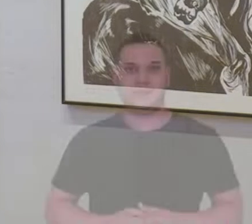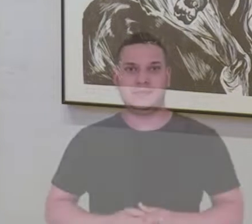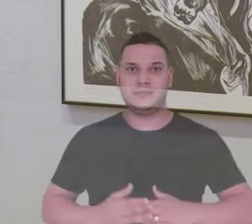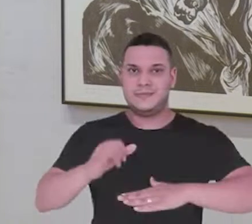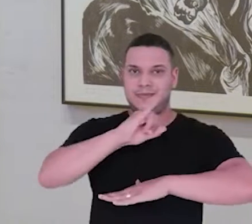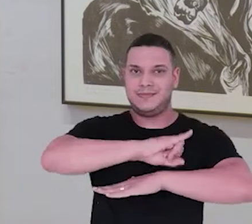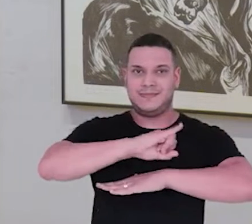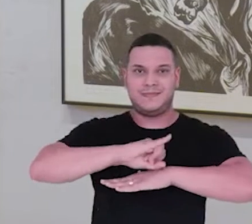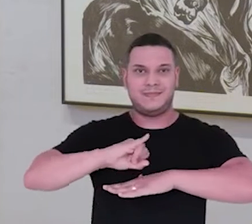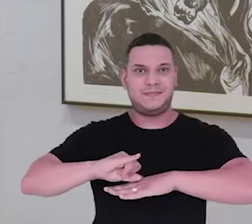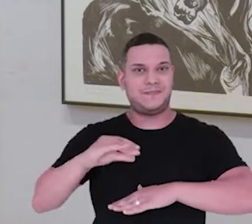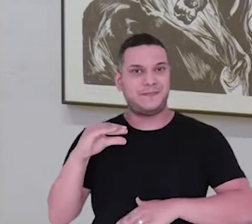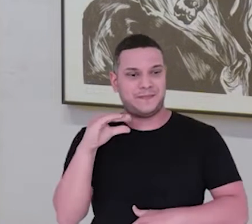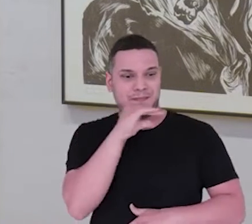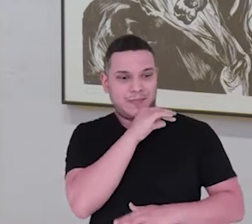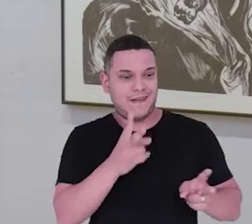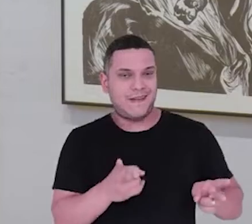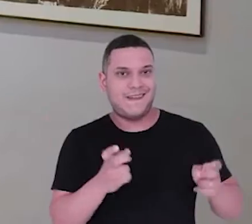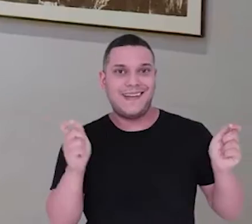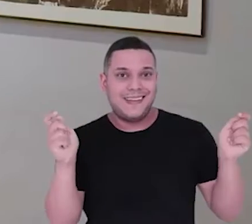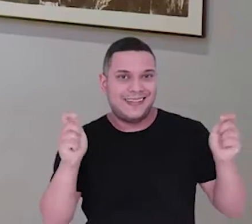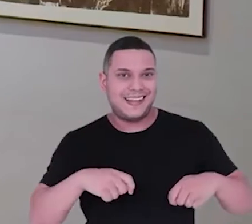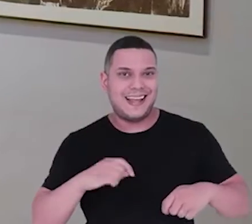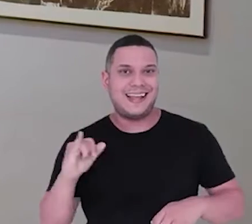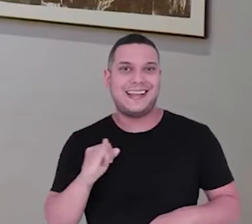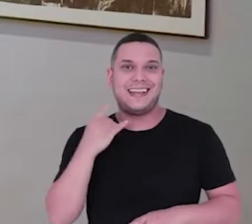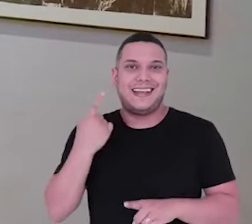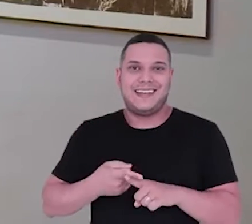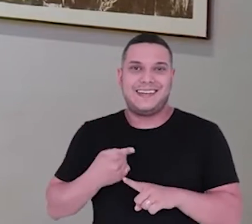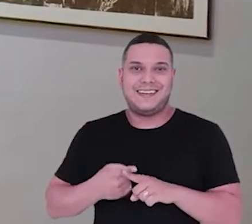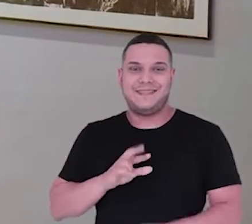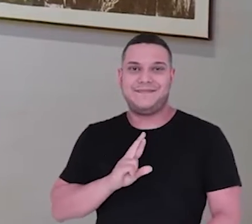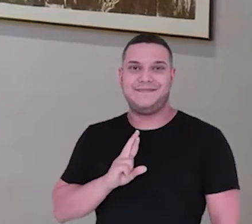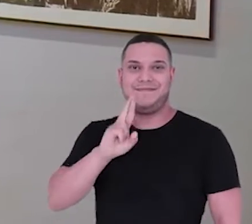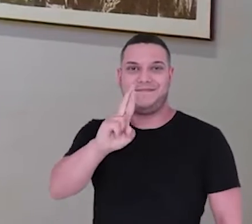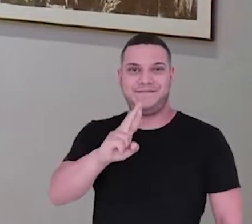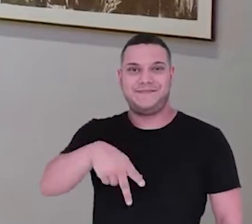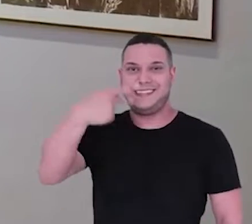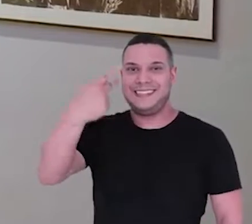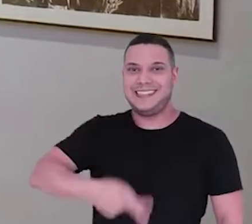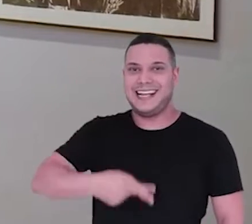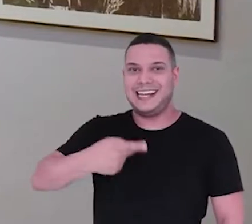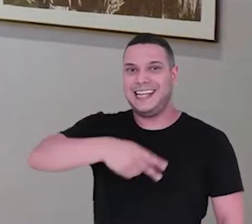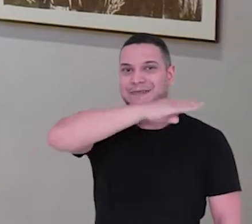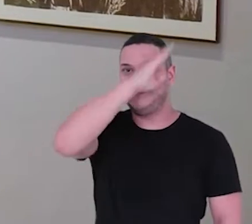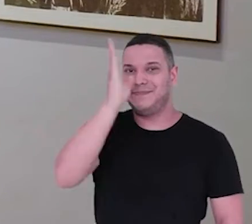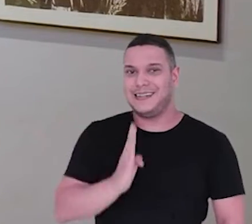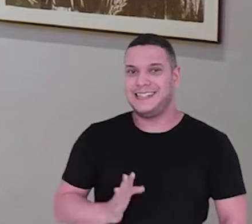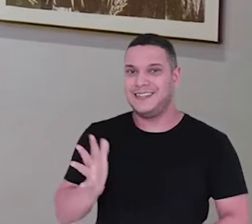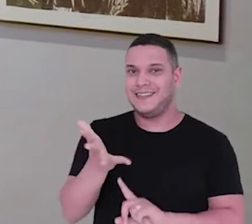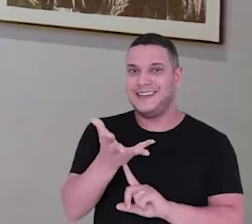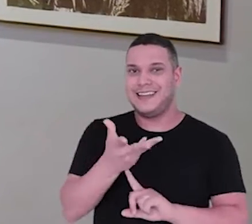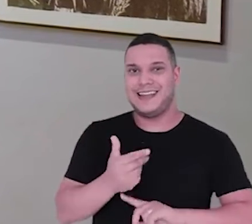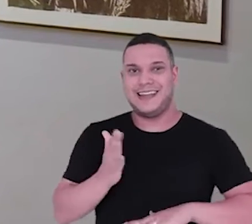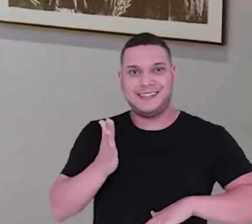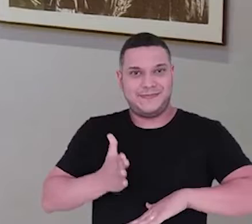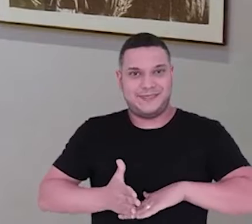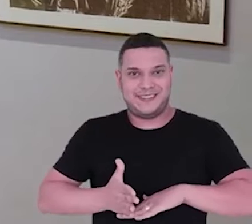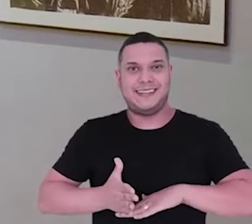Então, uma coisa importante perceber nessa exposição: ela é uma exposição muito representativa da arte moderna